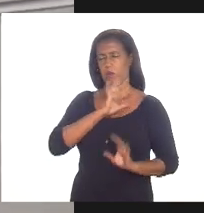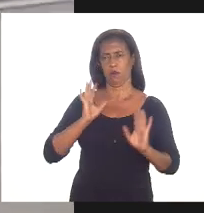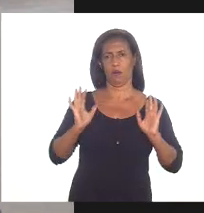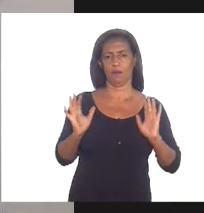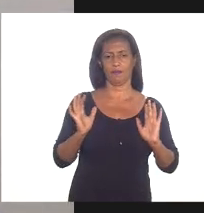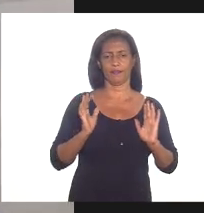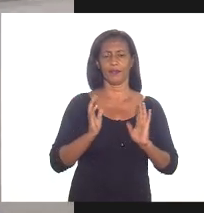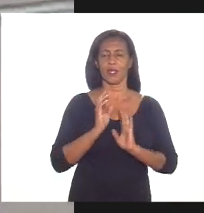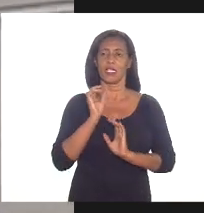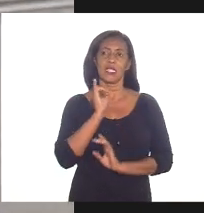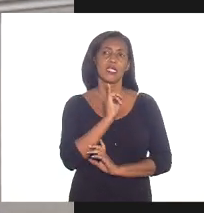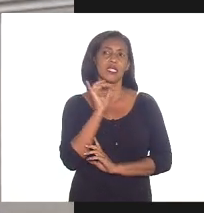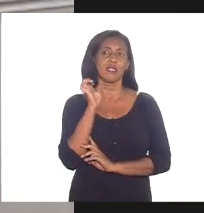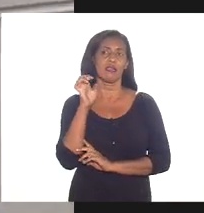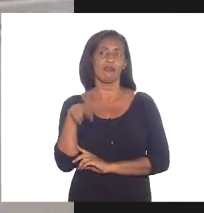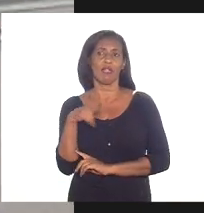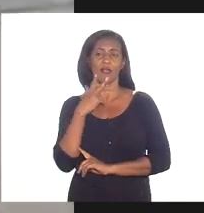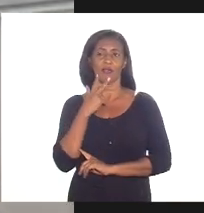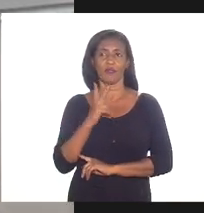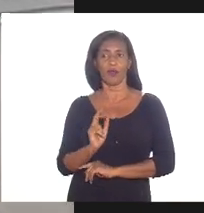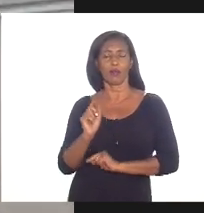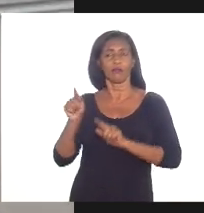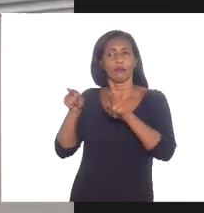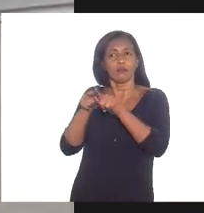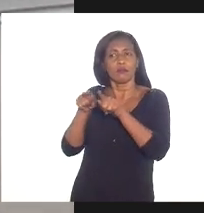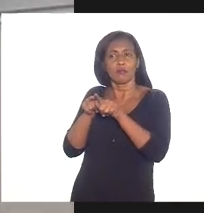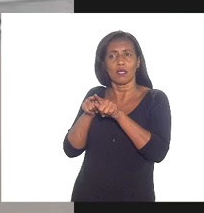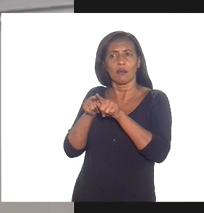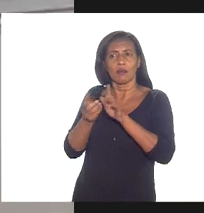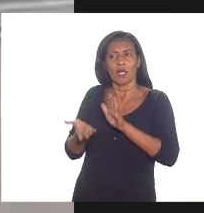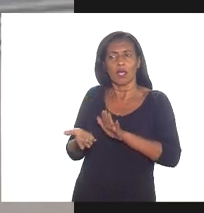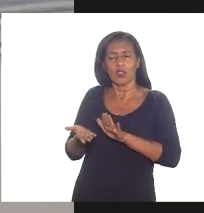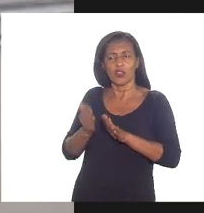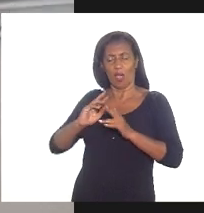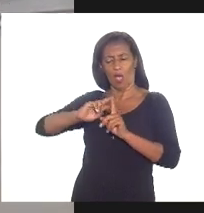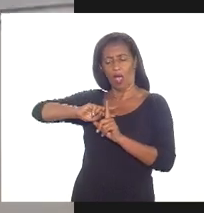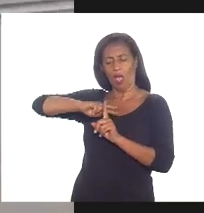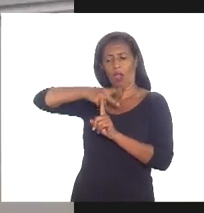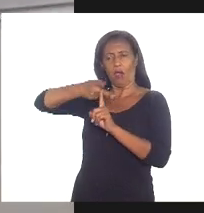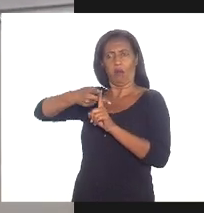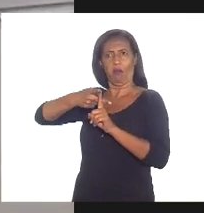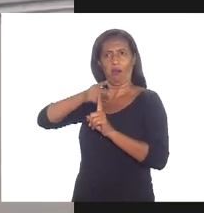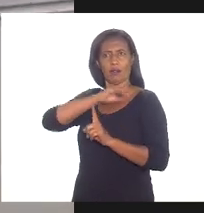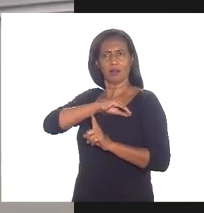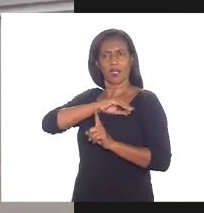Tá? Sequer o regime deixa ter aumento de acordo com a inflação.